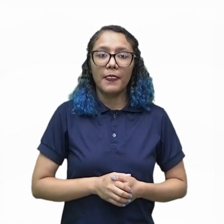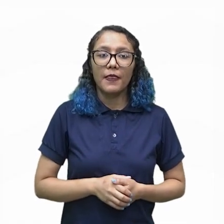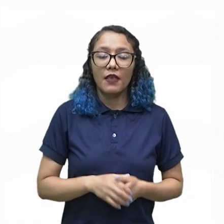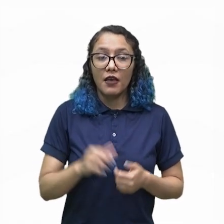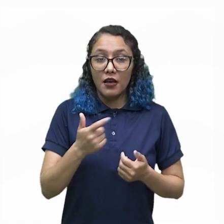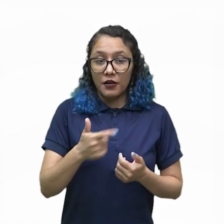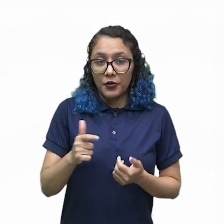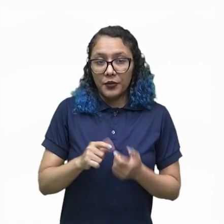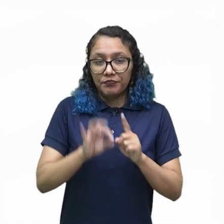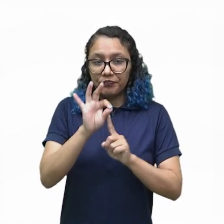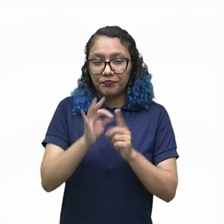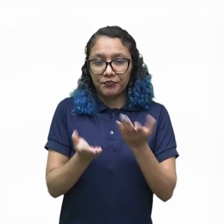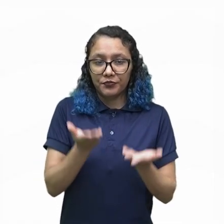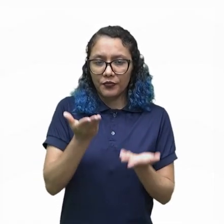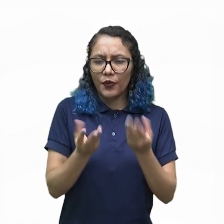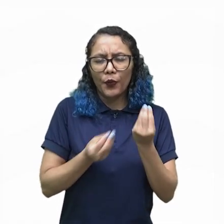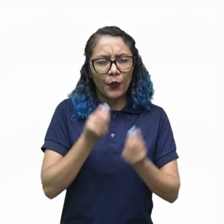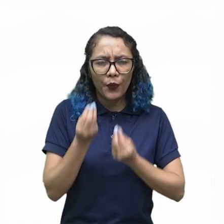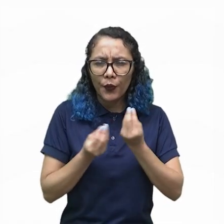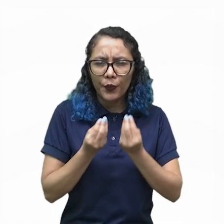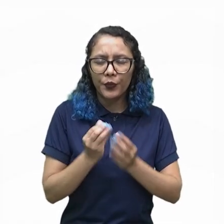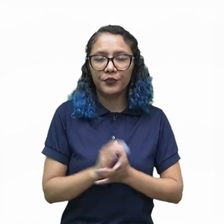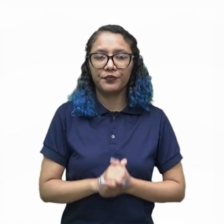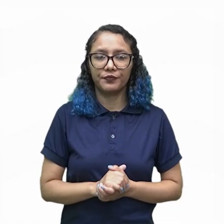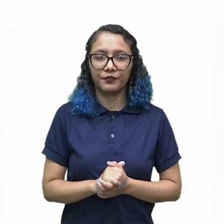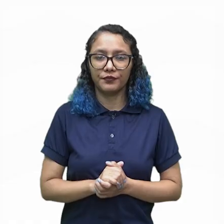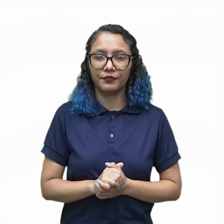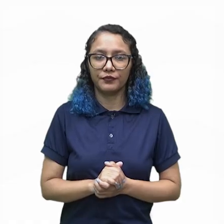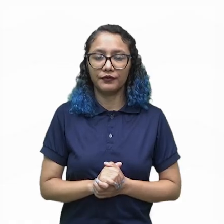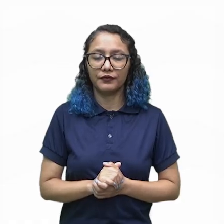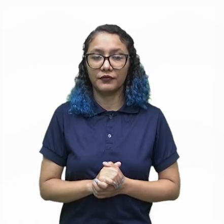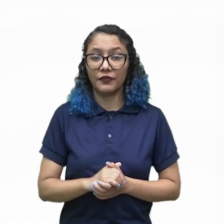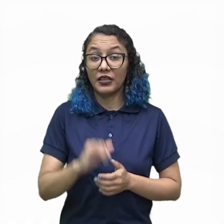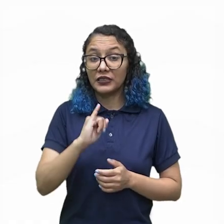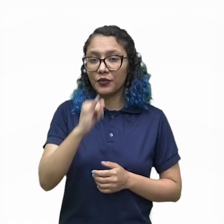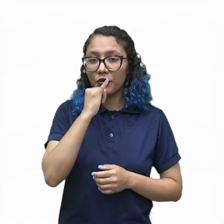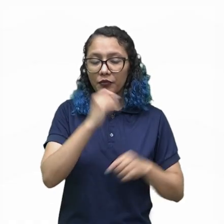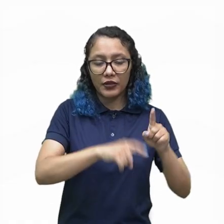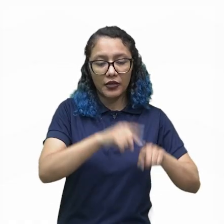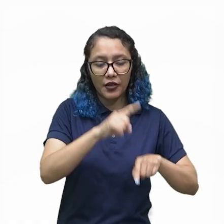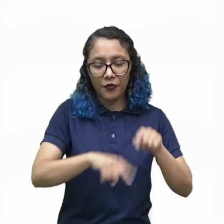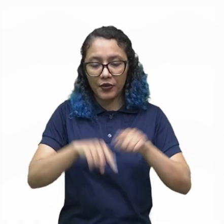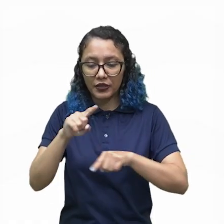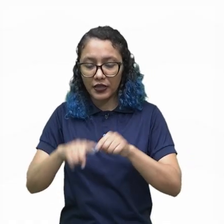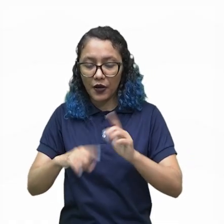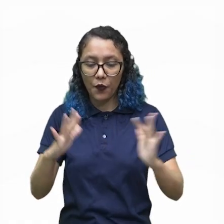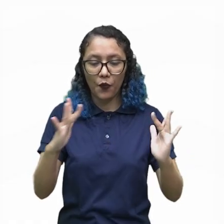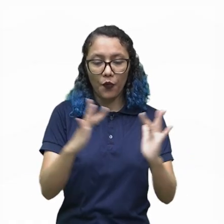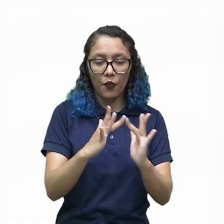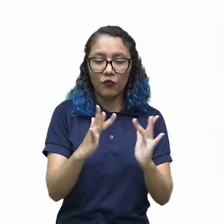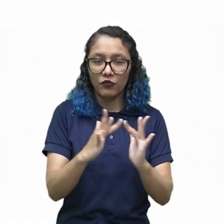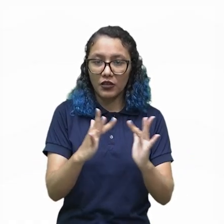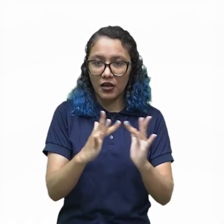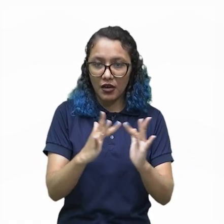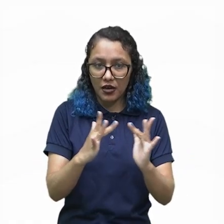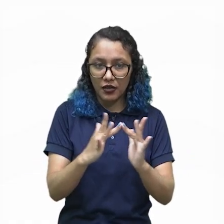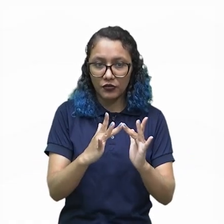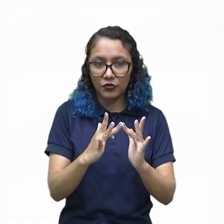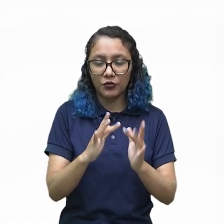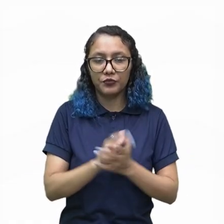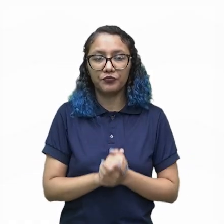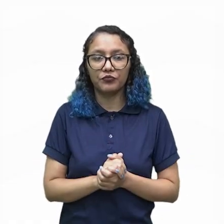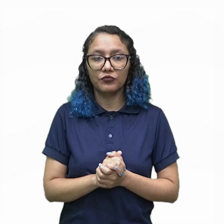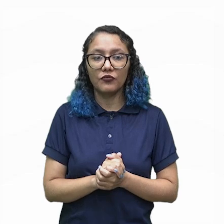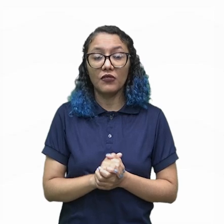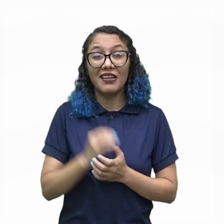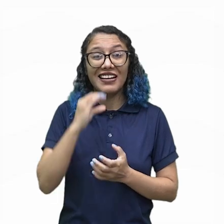equilíbrio térmico, né, ele se dá da seguinte maneira: ocorre quando dois corpos em contato direto deixam de trocar